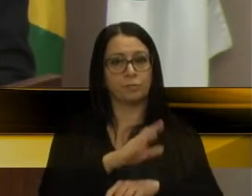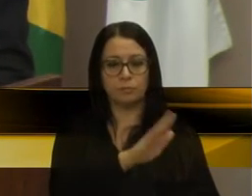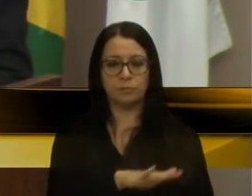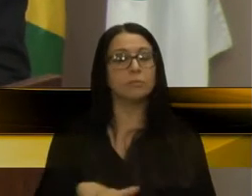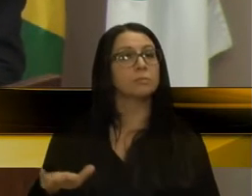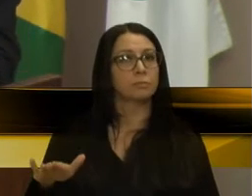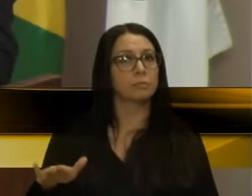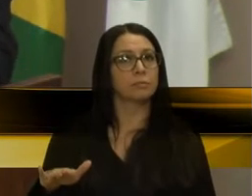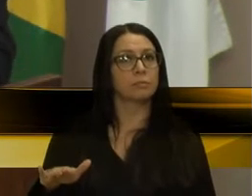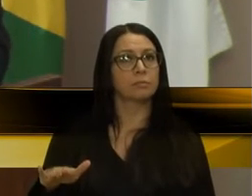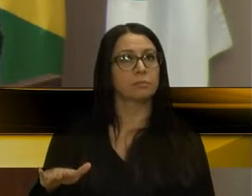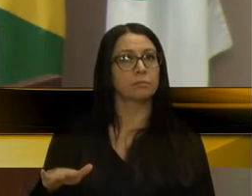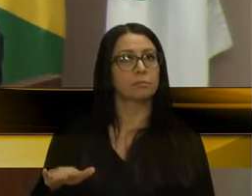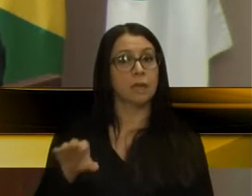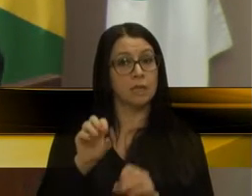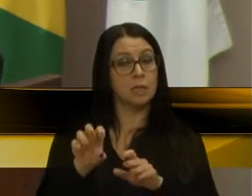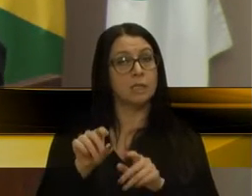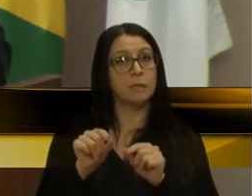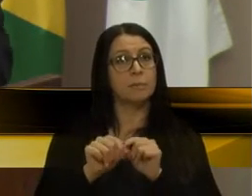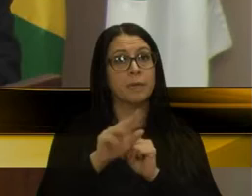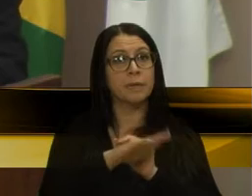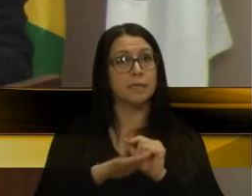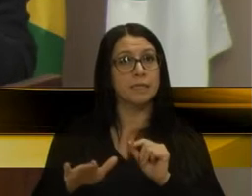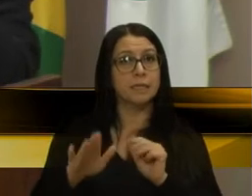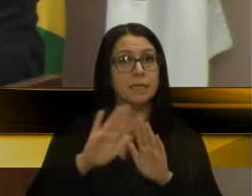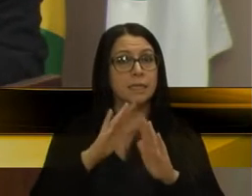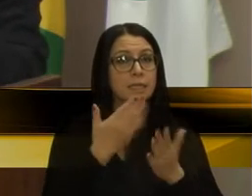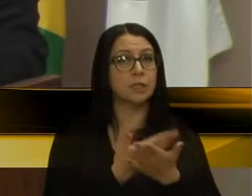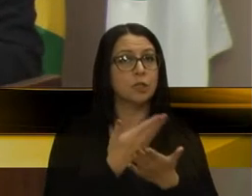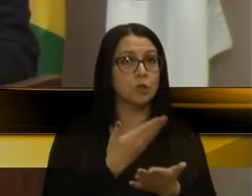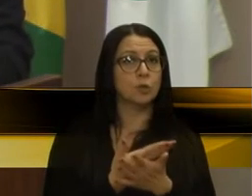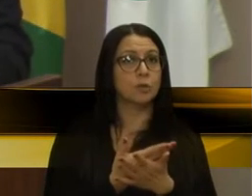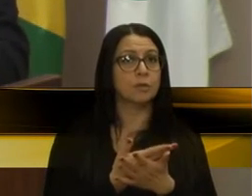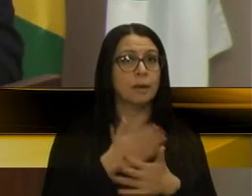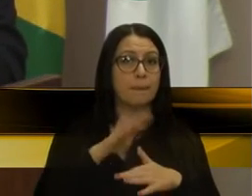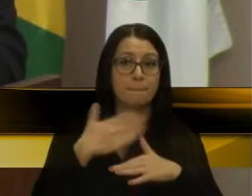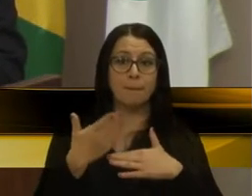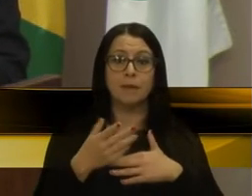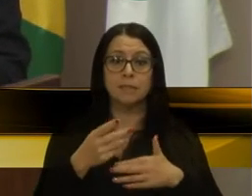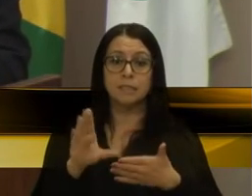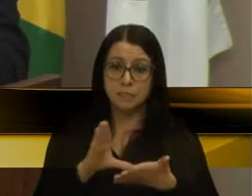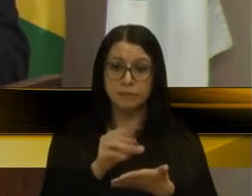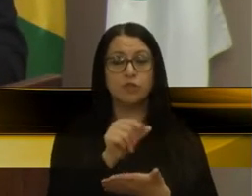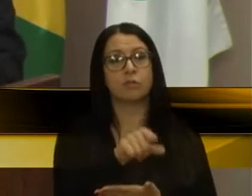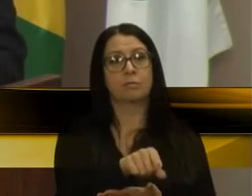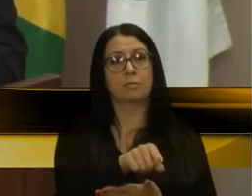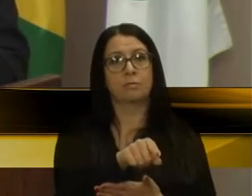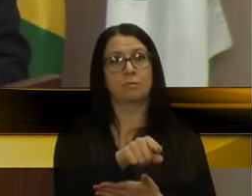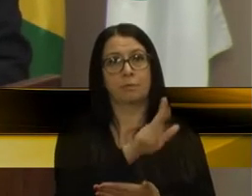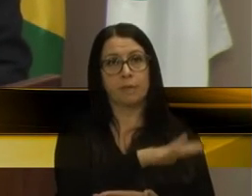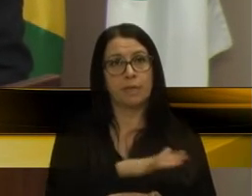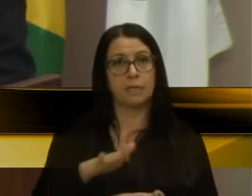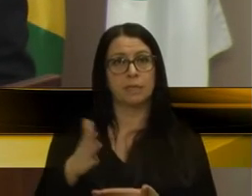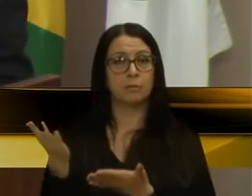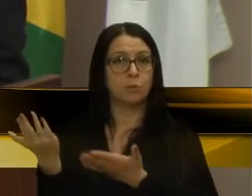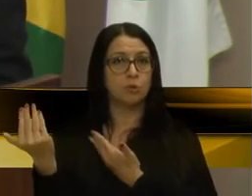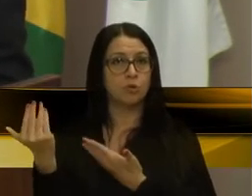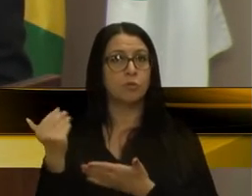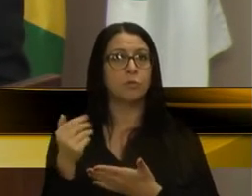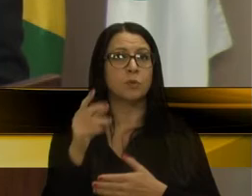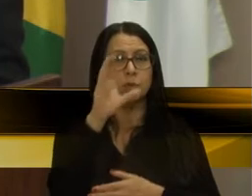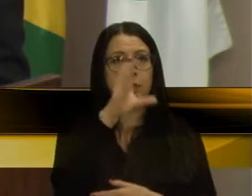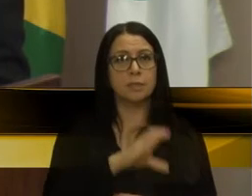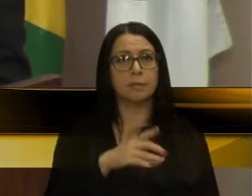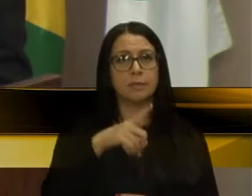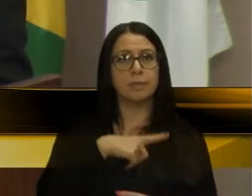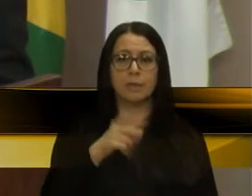criança. Educação de trânsito tem que ser para criança nas escolas e tem cada vez mais que se investir nisso, para crianças e para jovens. O cidadão que já